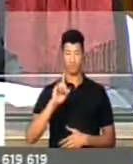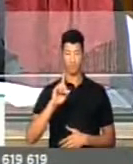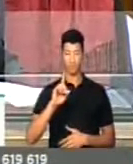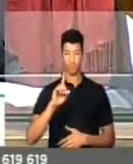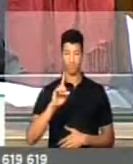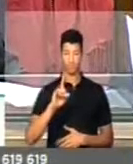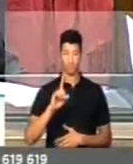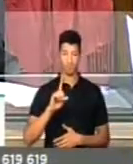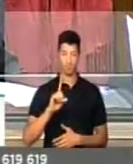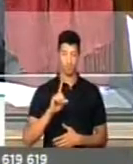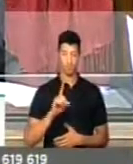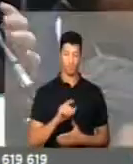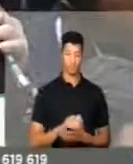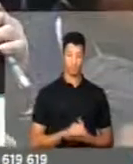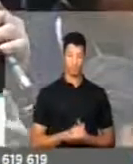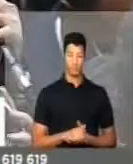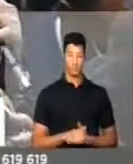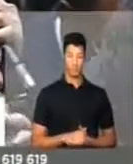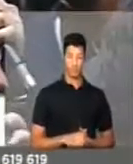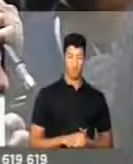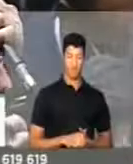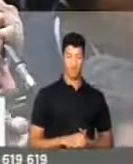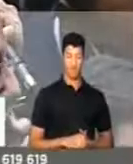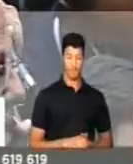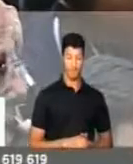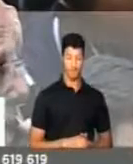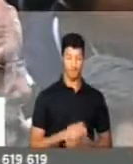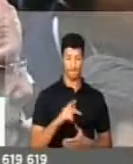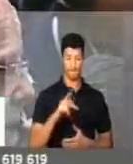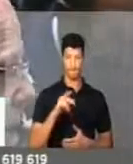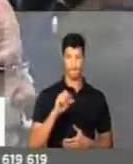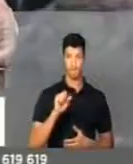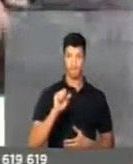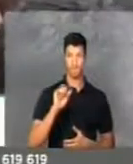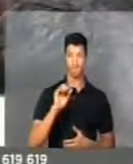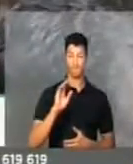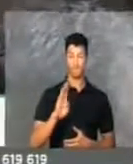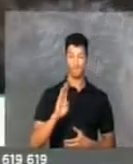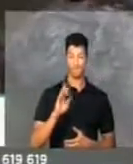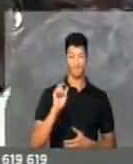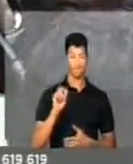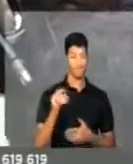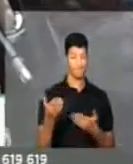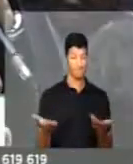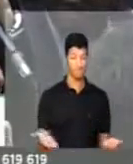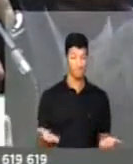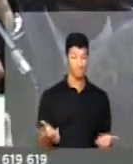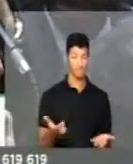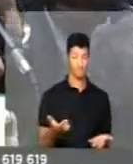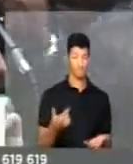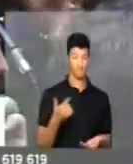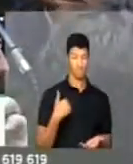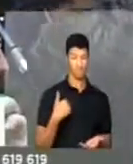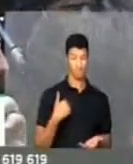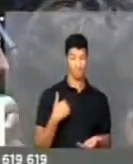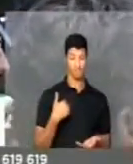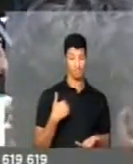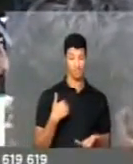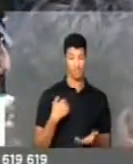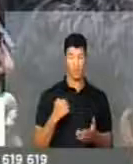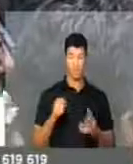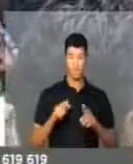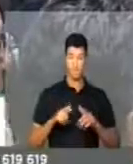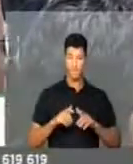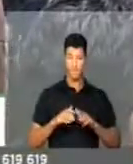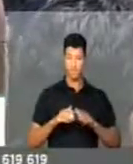Presidente, de que PSB adianta, como voto? PSB, de que adianta eu inchar uma